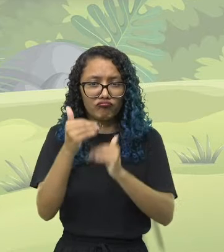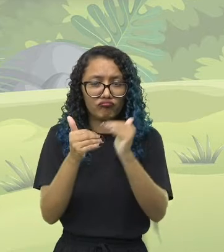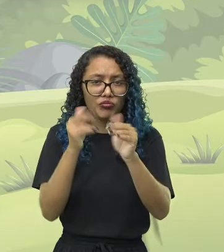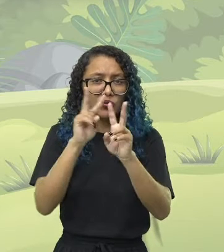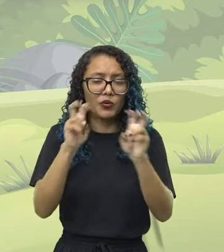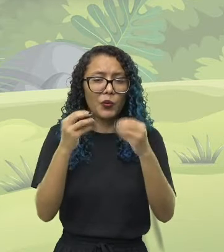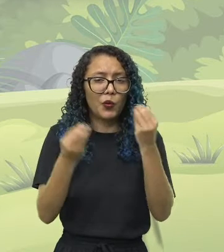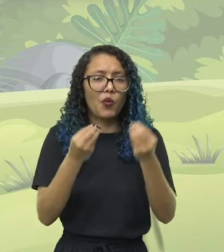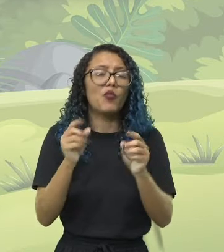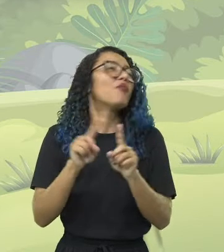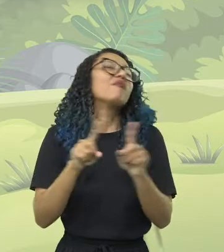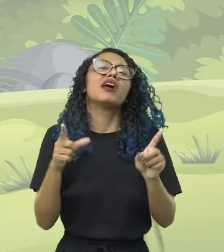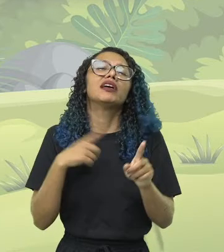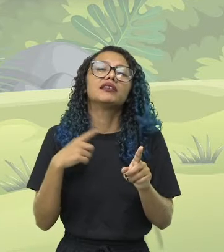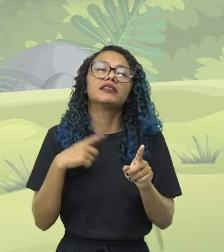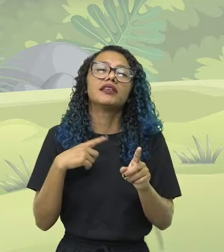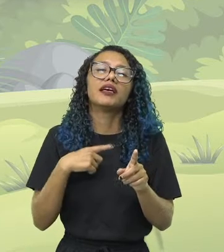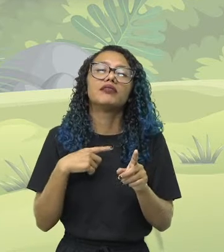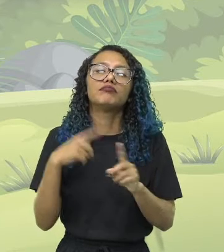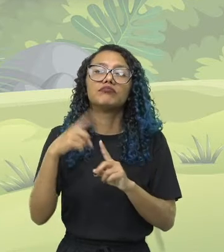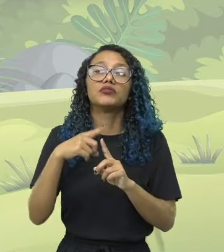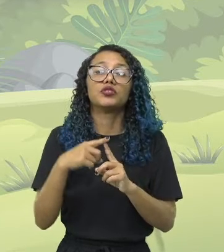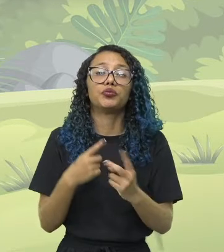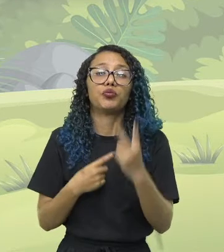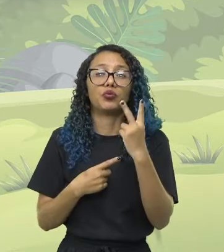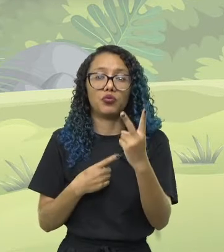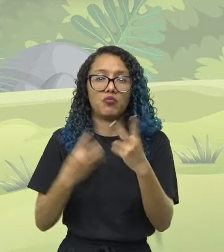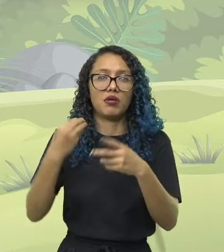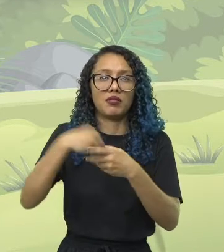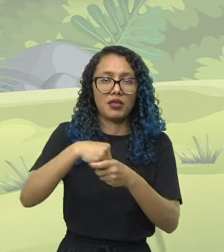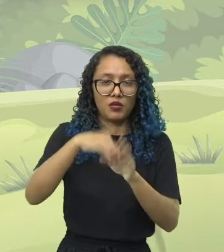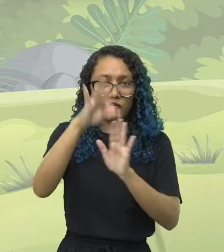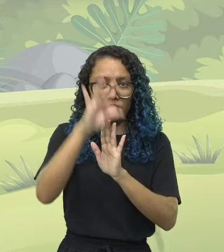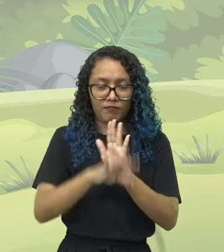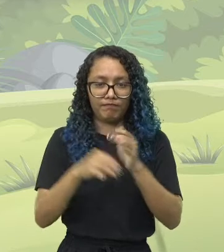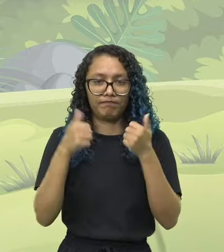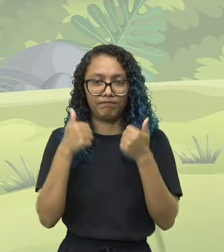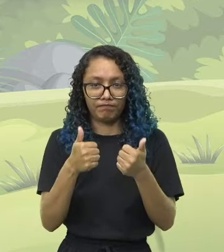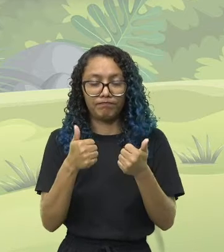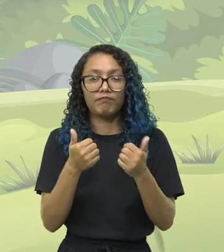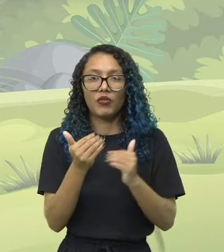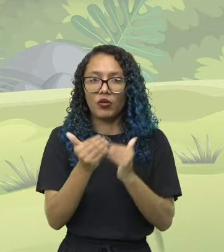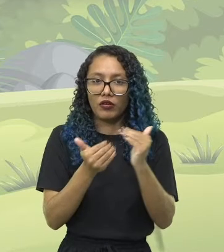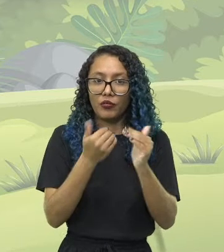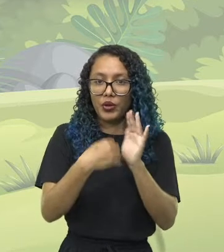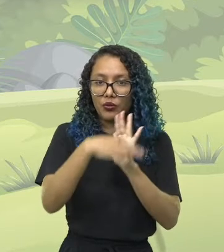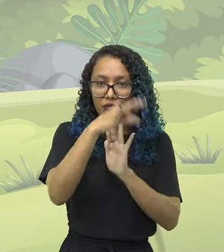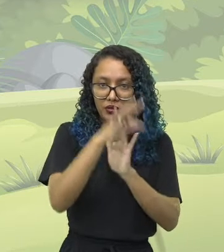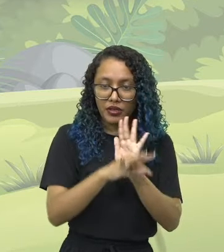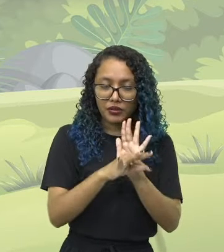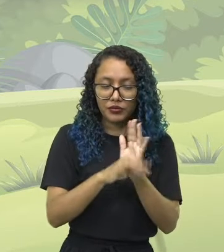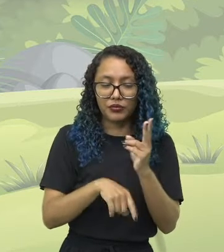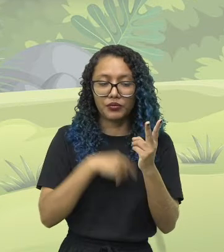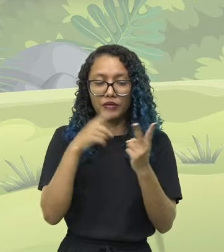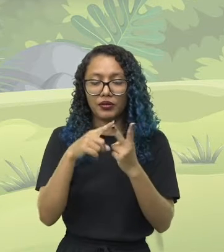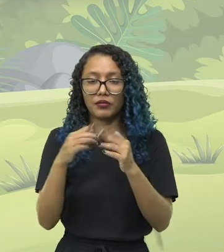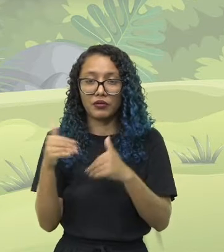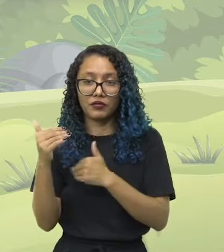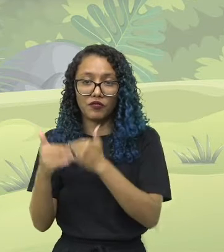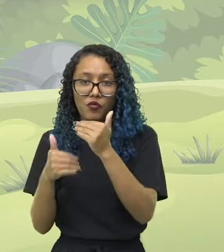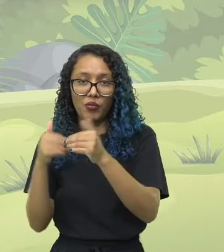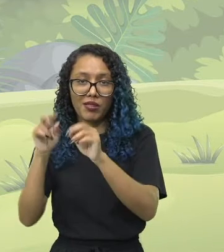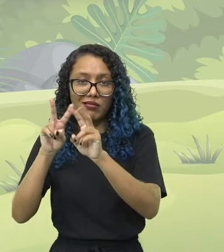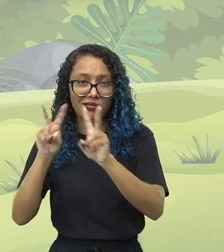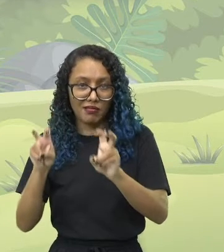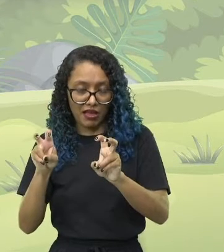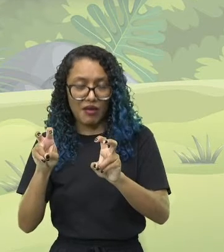duas formas, tá, de progressão dentro desse texto. A progressão textual e a progressão